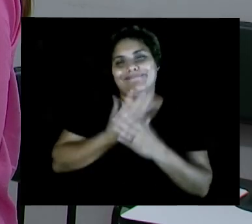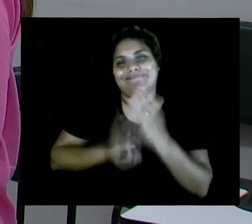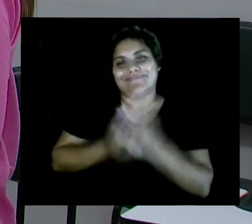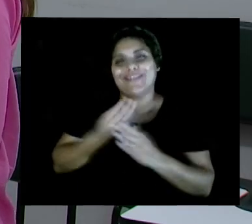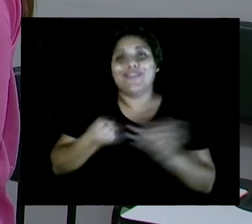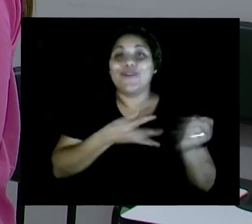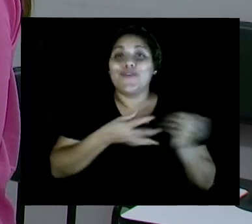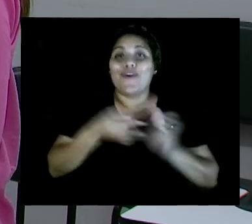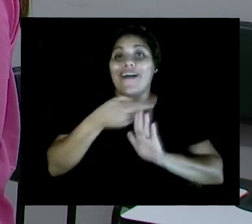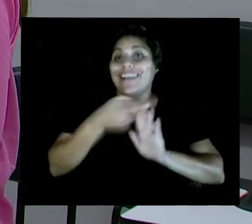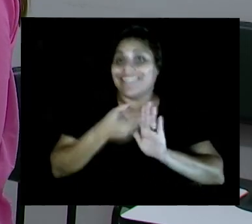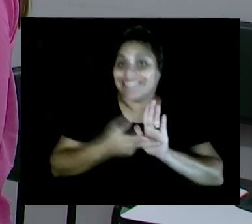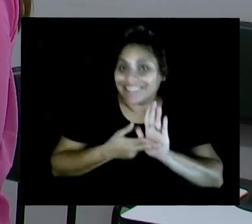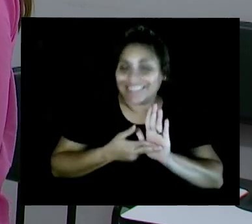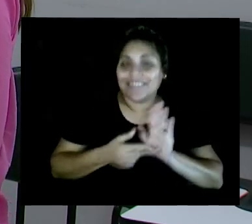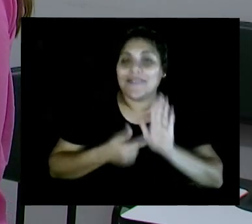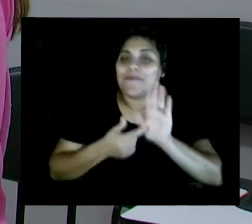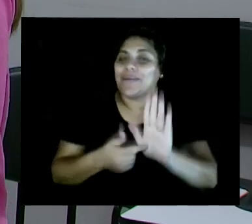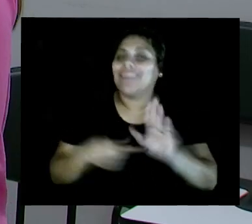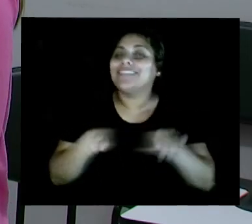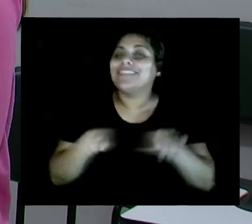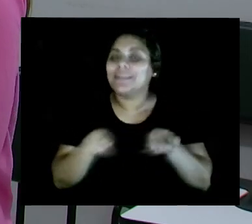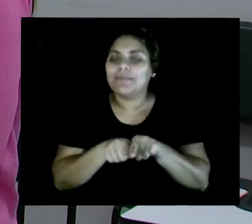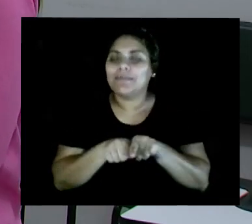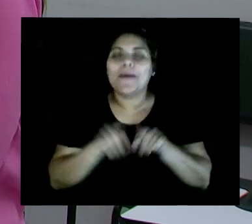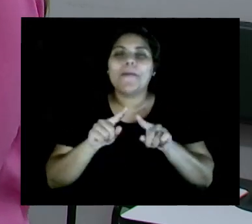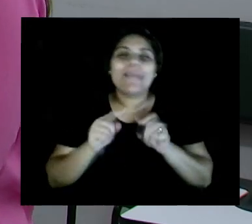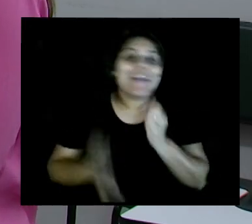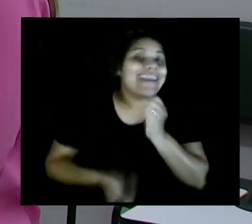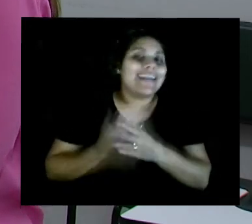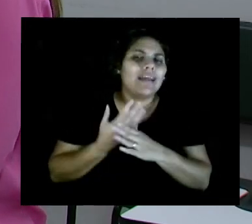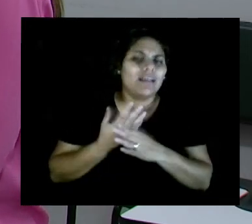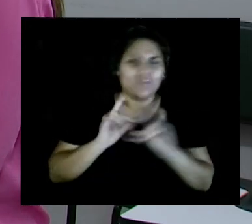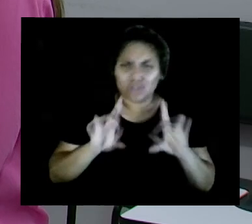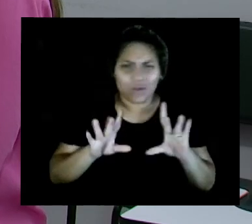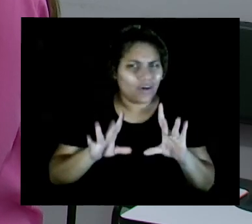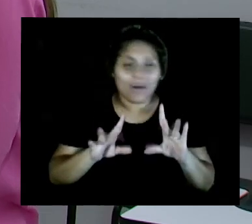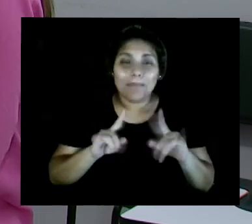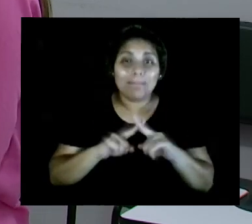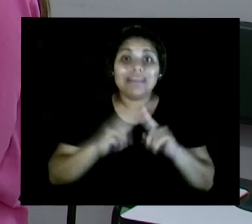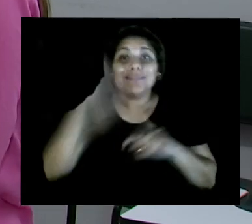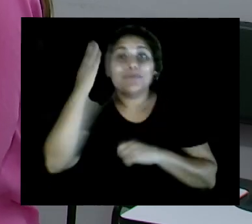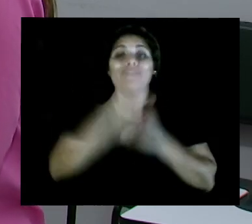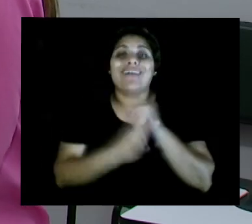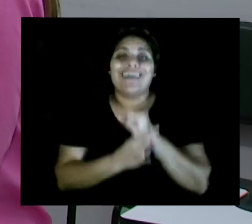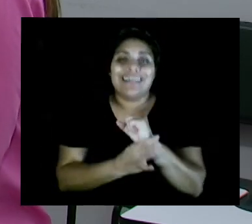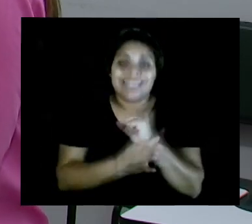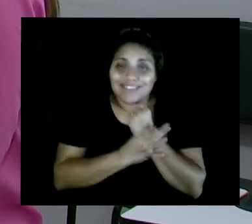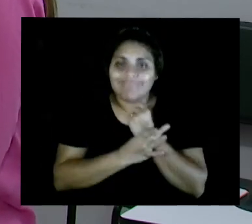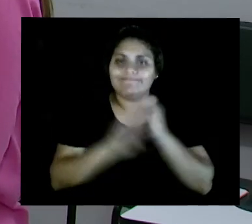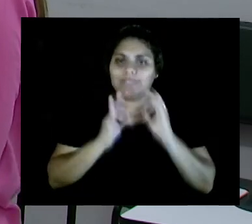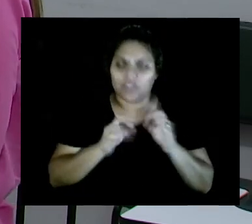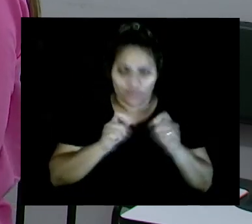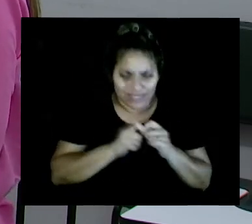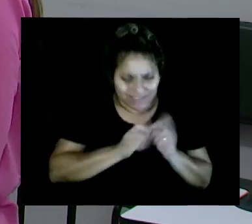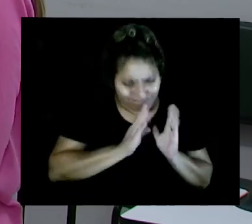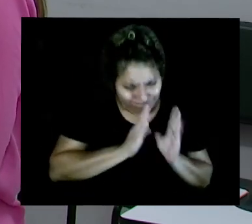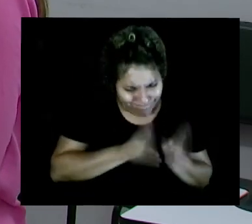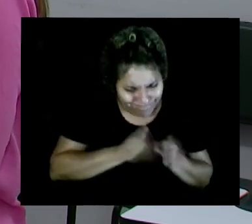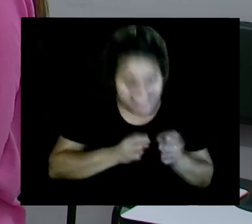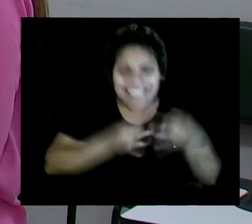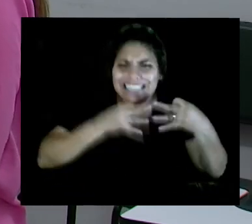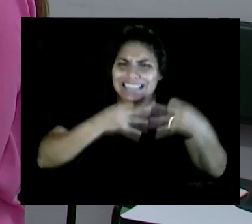receitas e não só criar elas, mas acho que até o maior desafio do cervejeiro é garantir que elas são sempre executadas da